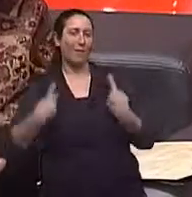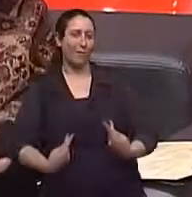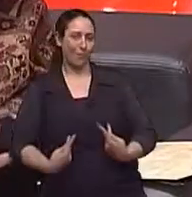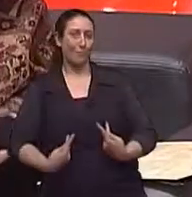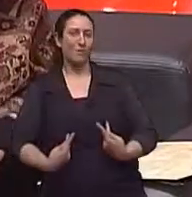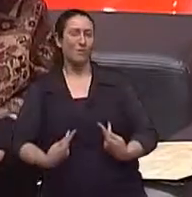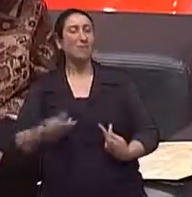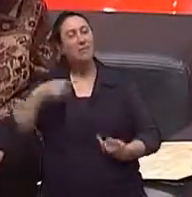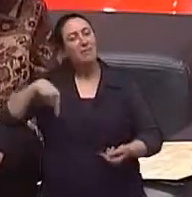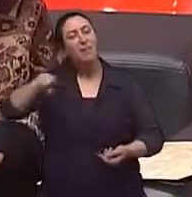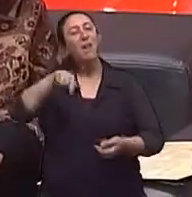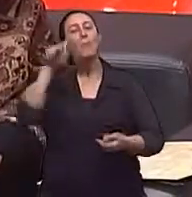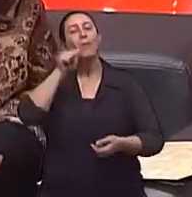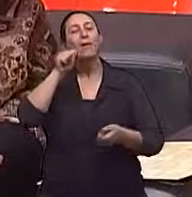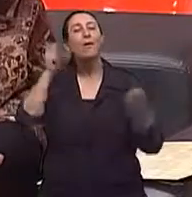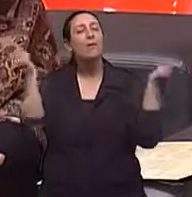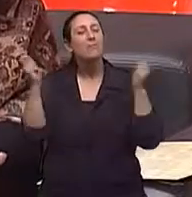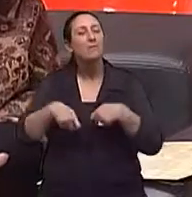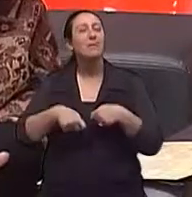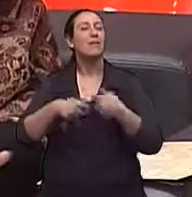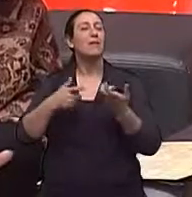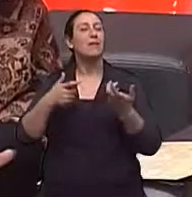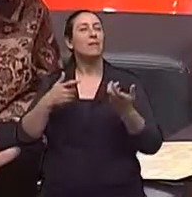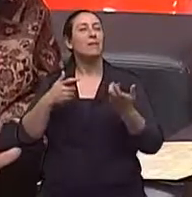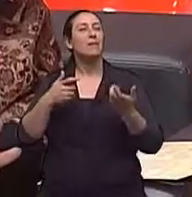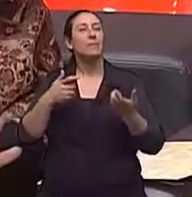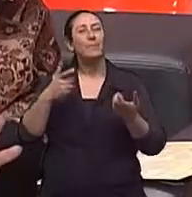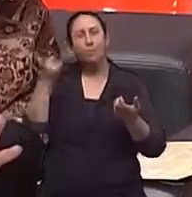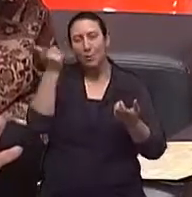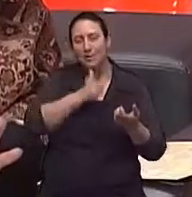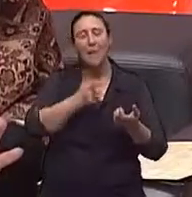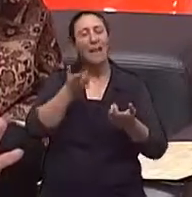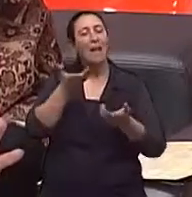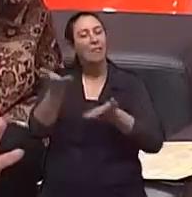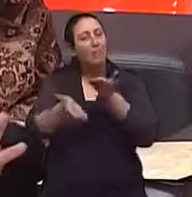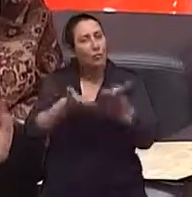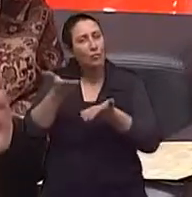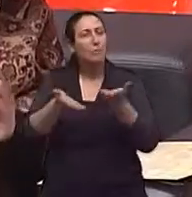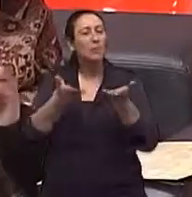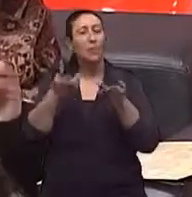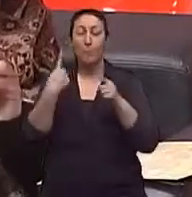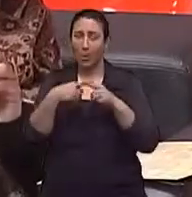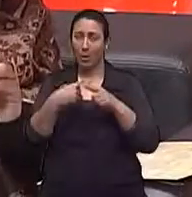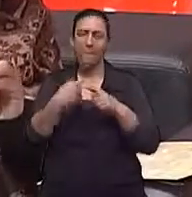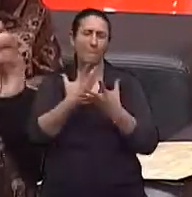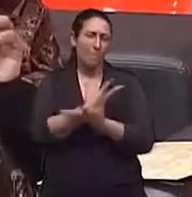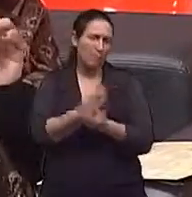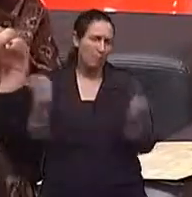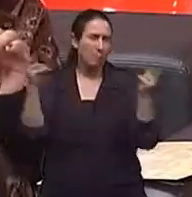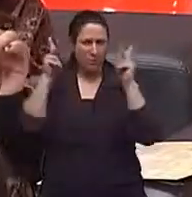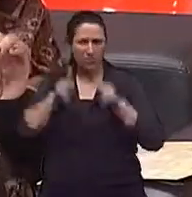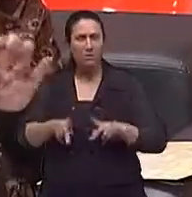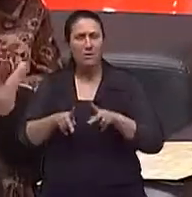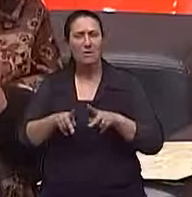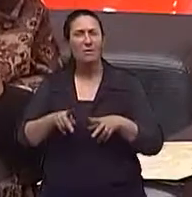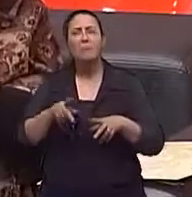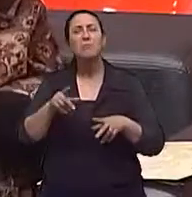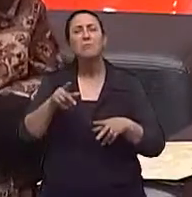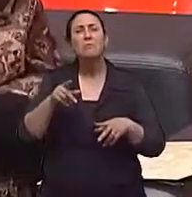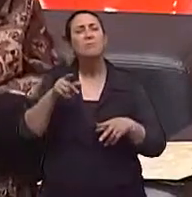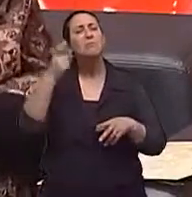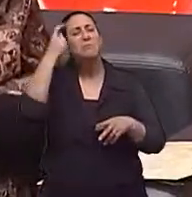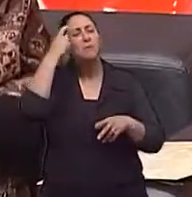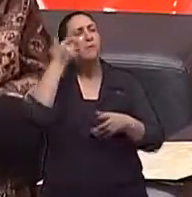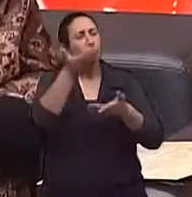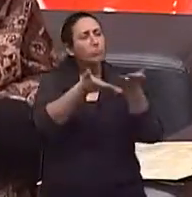as mulheres diminuam a rota de atendimento pelas quais elas nação porque muitas vezes é tão pontual que ela